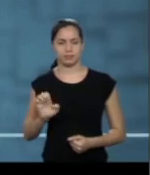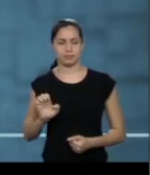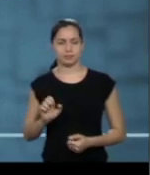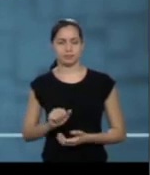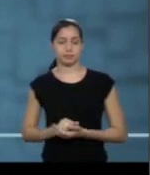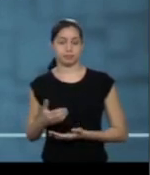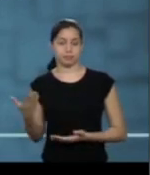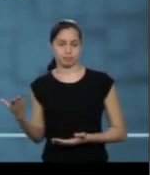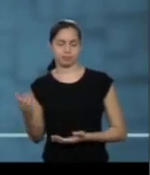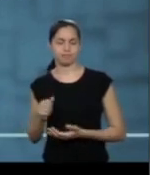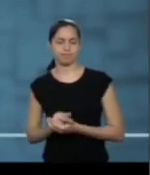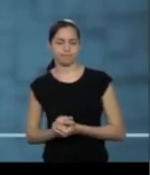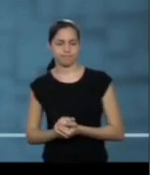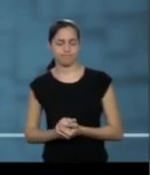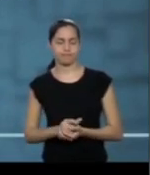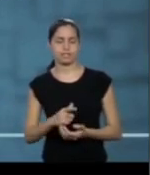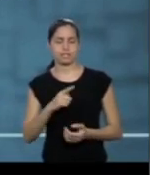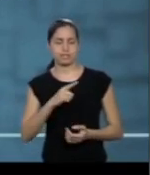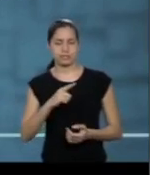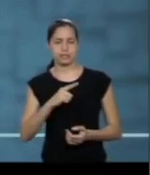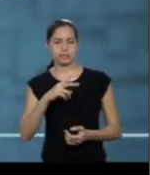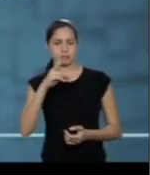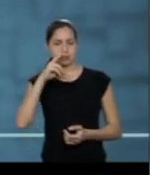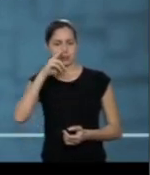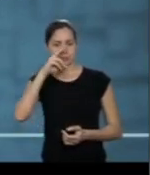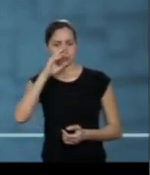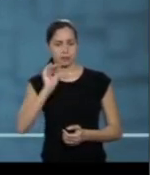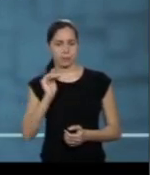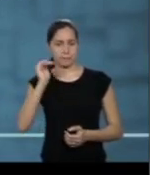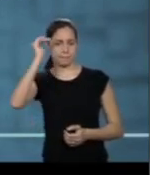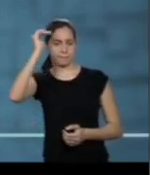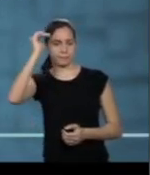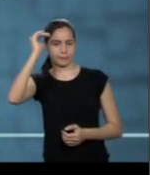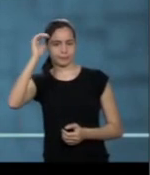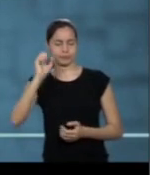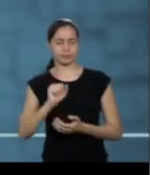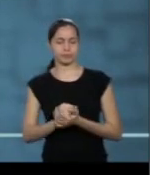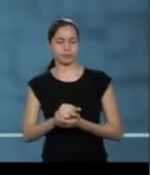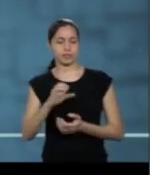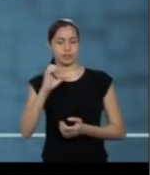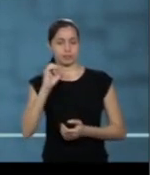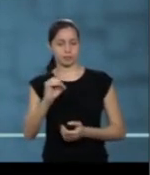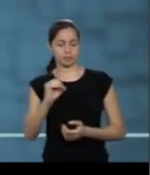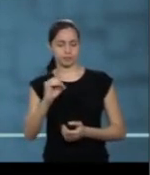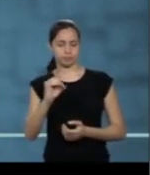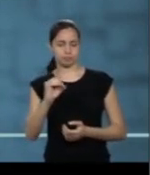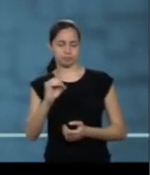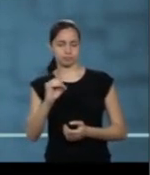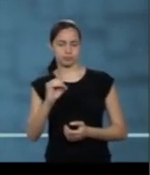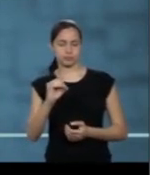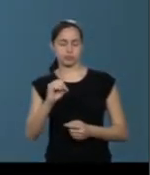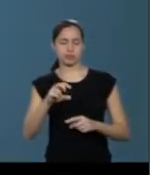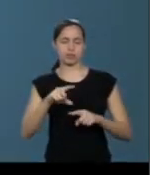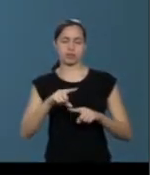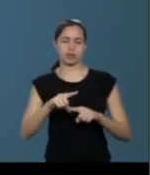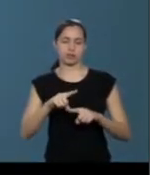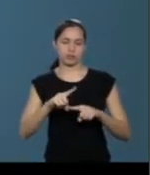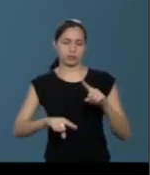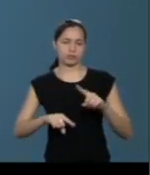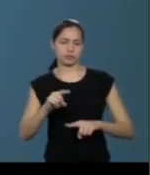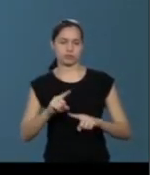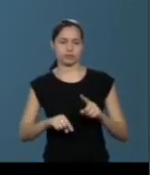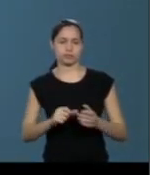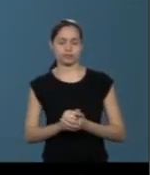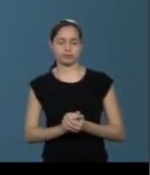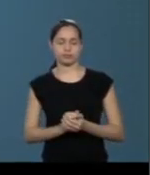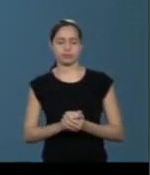plana, exerce uma força normal vertical e para cima, que anula a força-peso de um objeto apoiado sobre ela. A